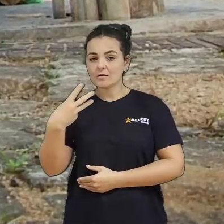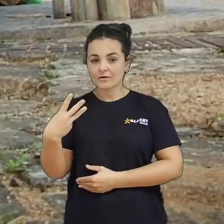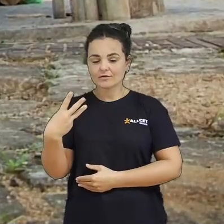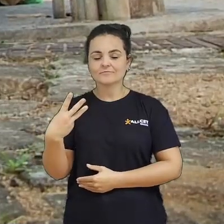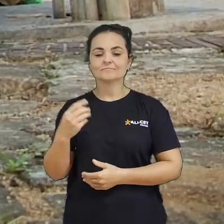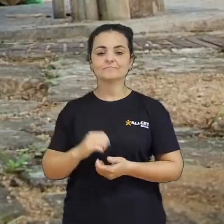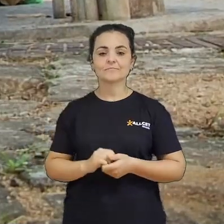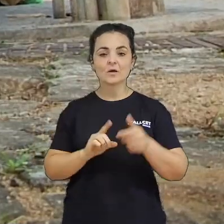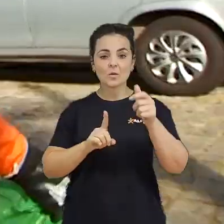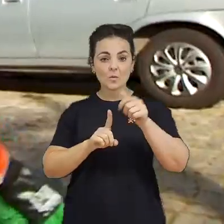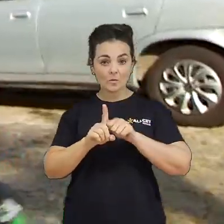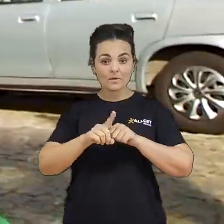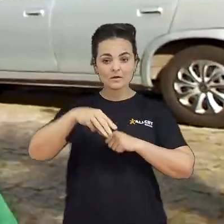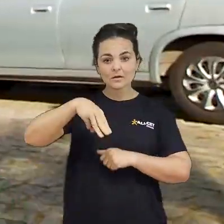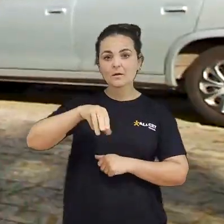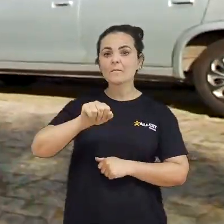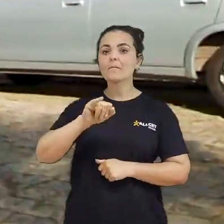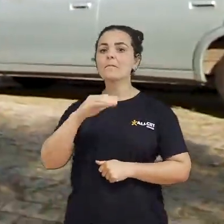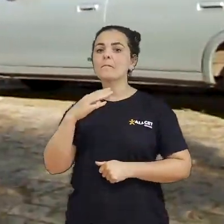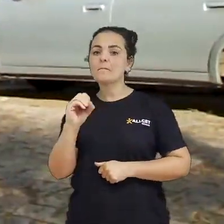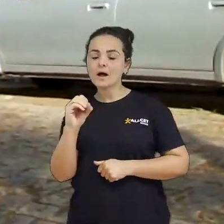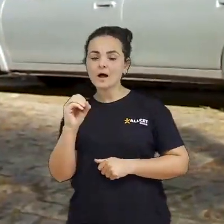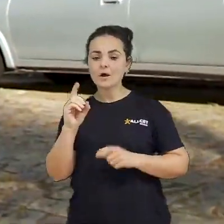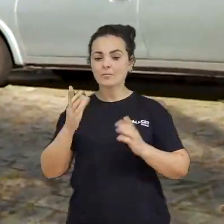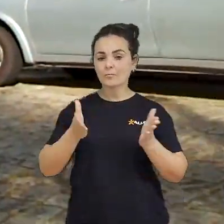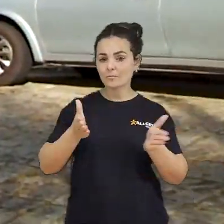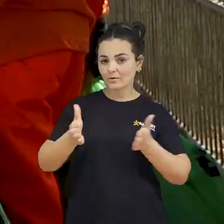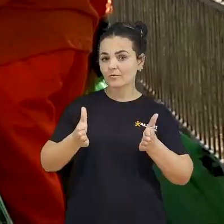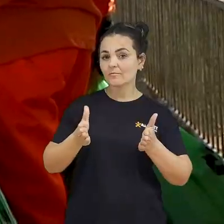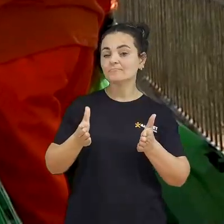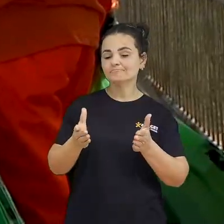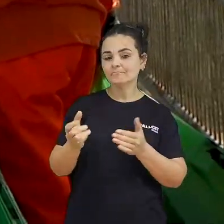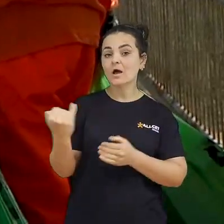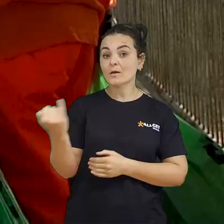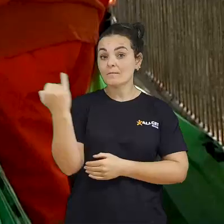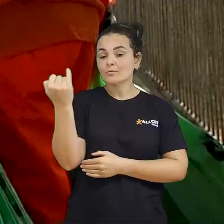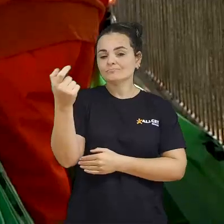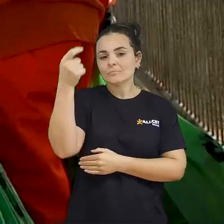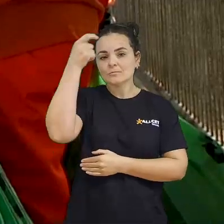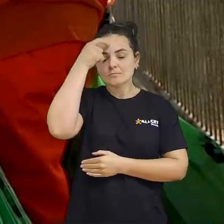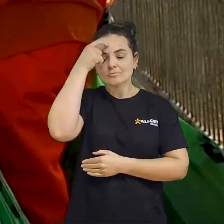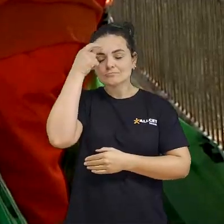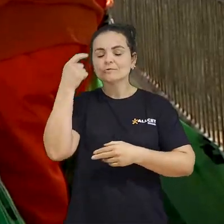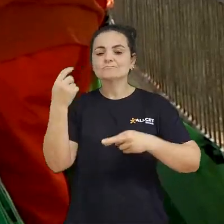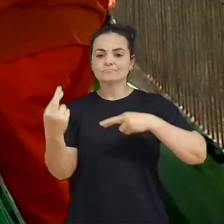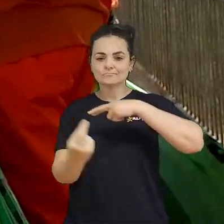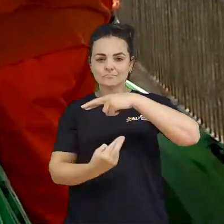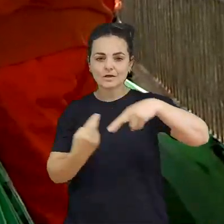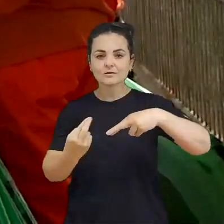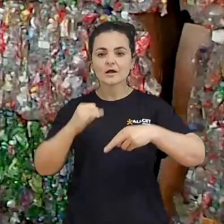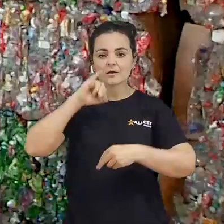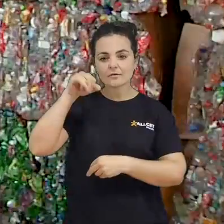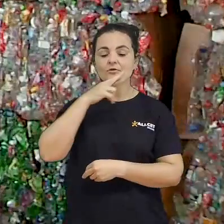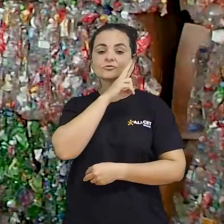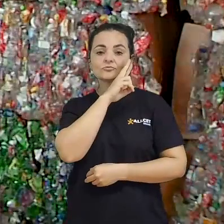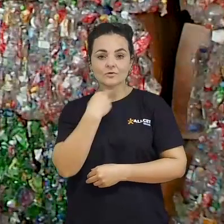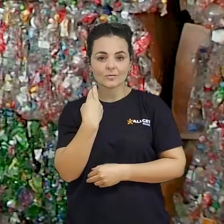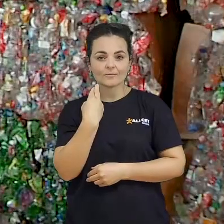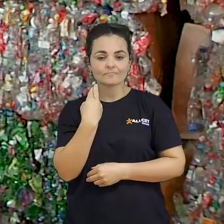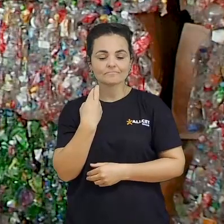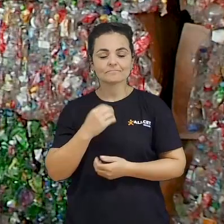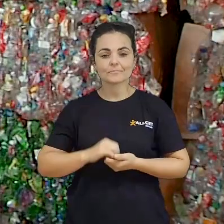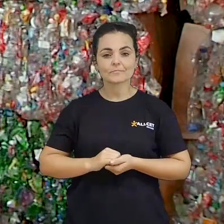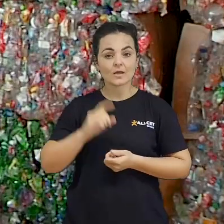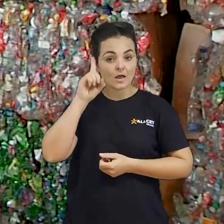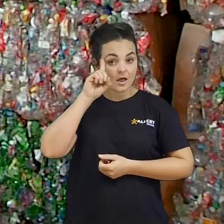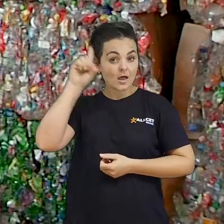mês de maio de cada ano será dedicado a conscientização da importância da reciclagem em Jaraguá do Sul além disso